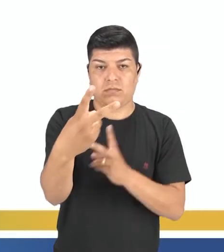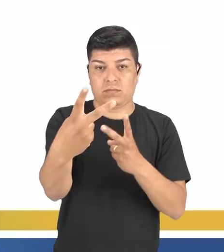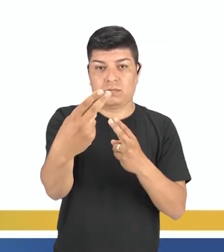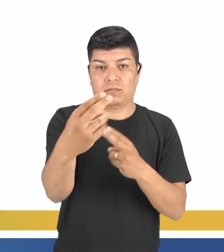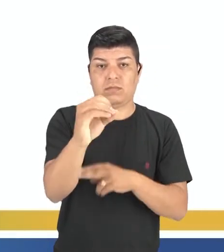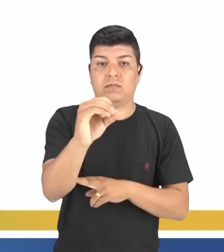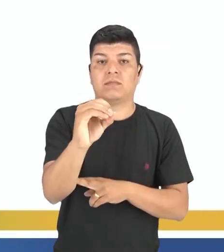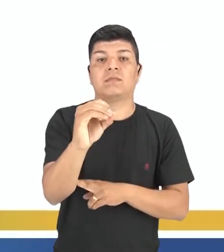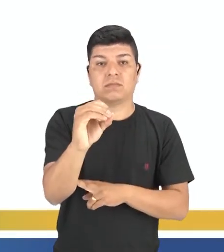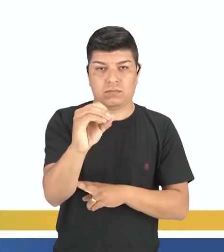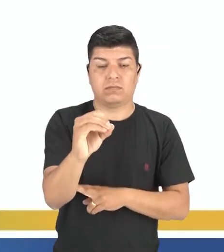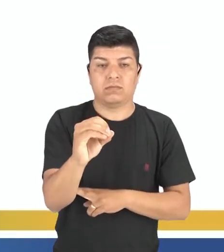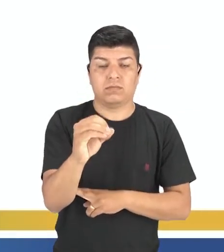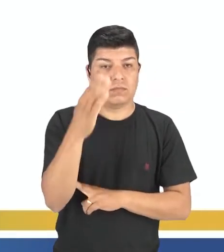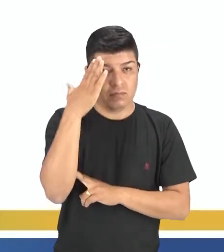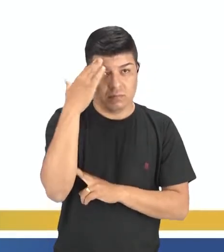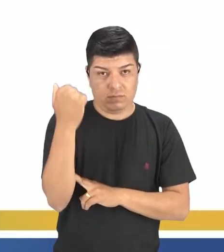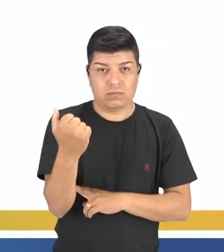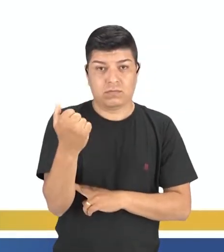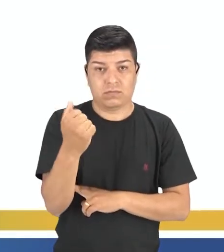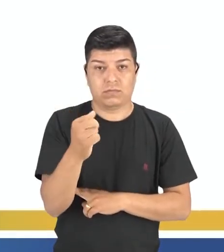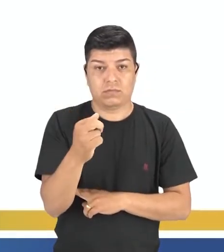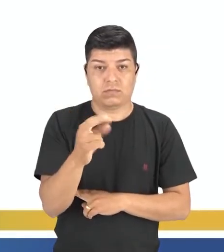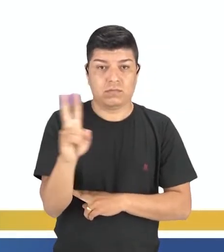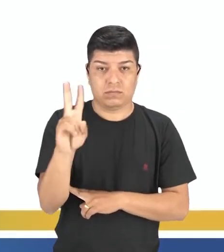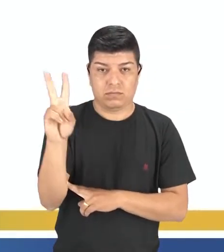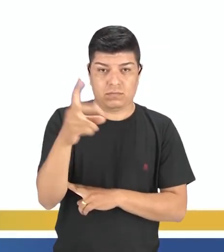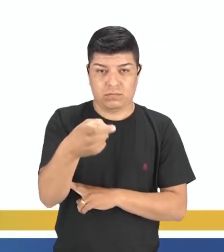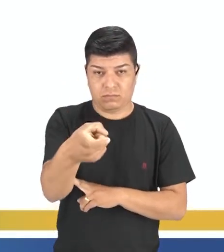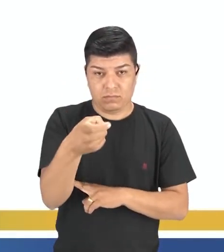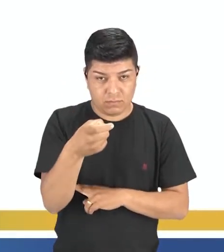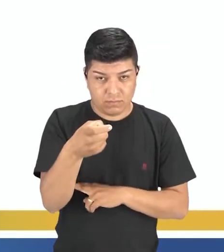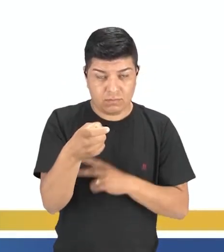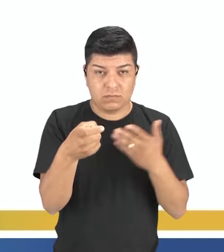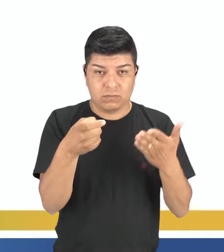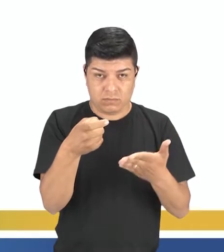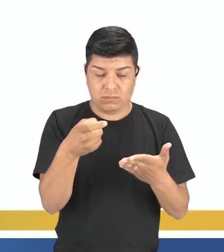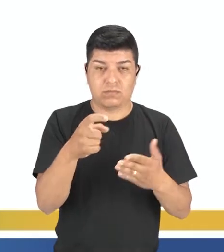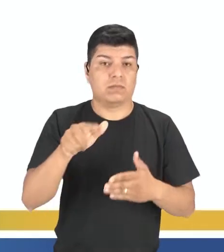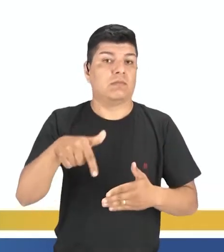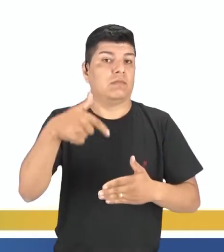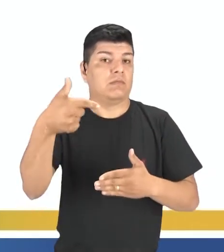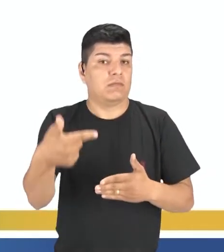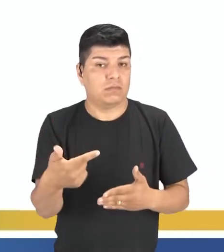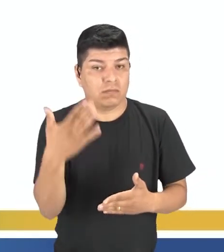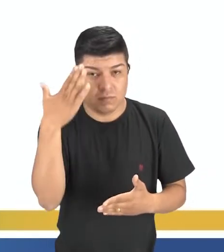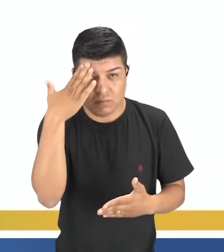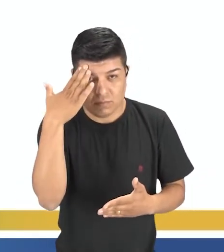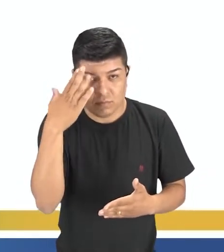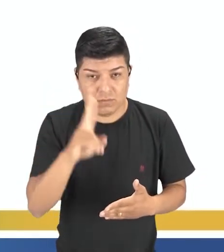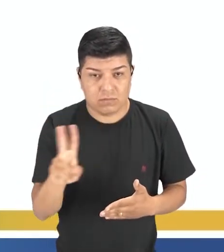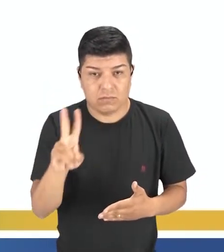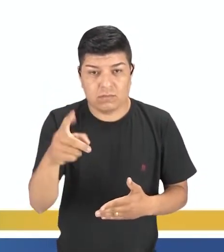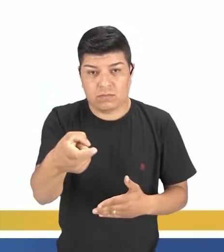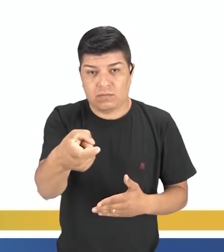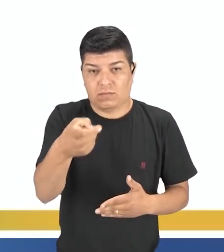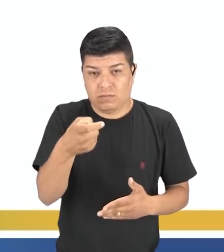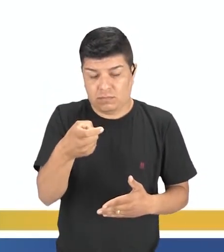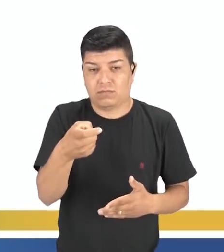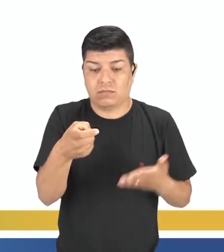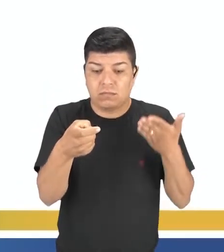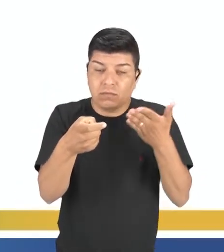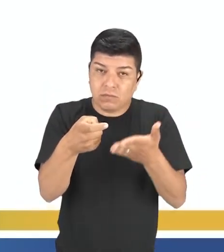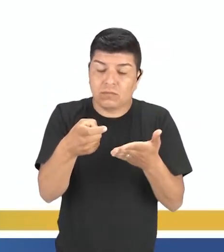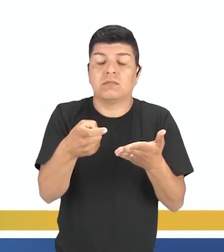igualar a zero para assim descobrirmos os valores de x. Após descobrir os valores de x, é que vamos analisar